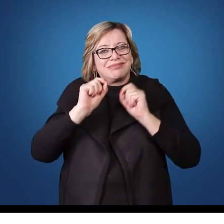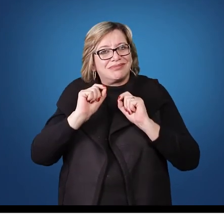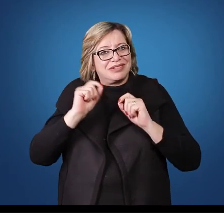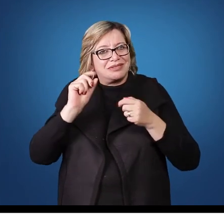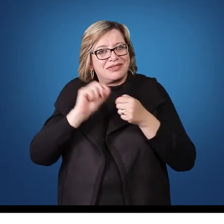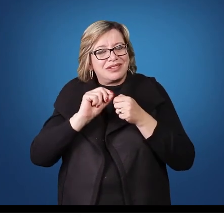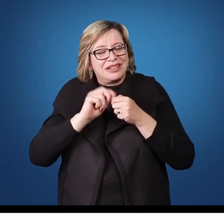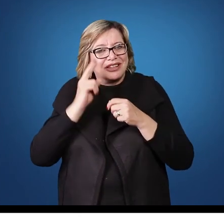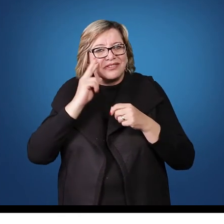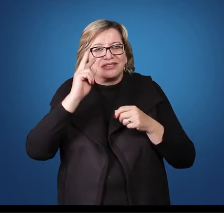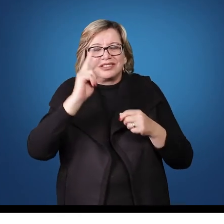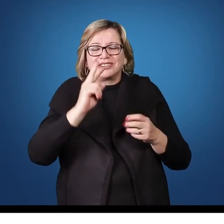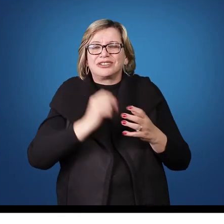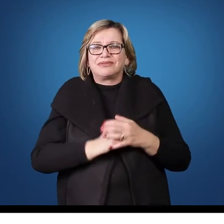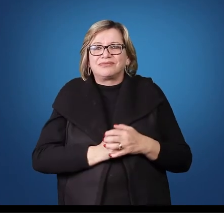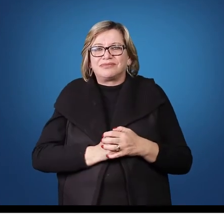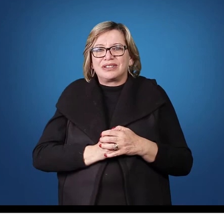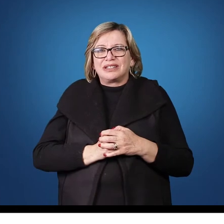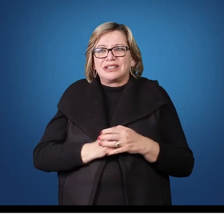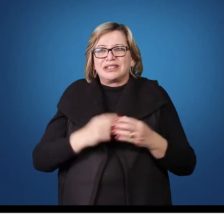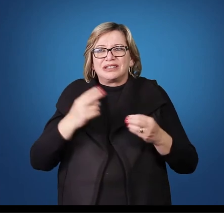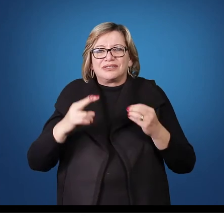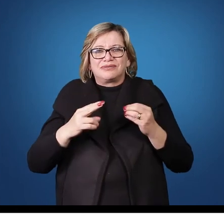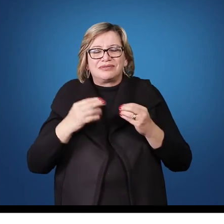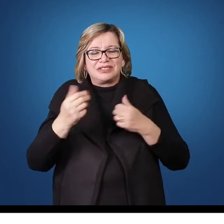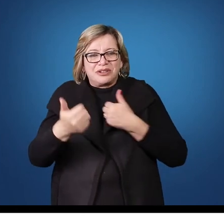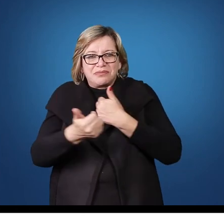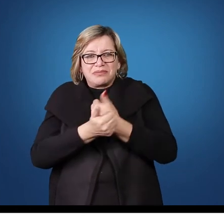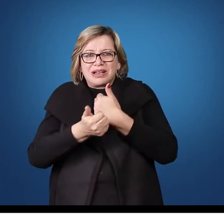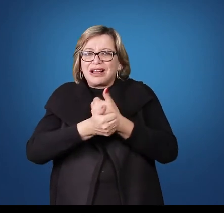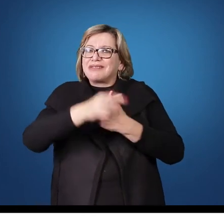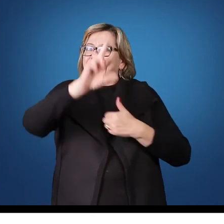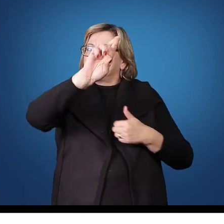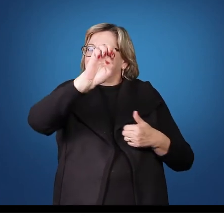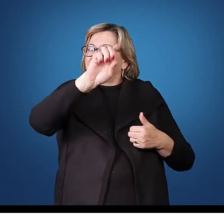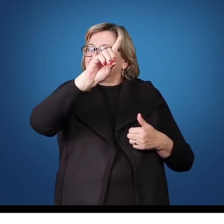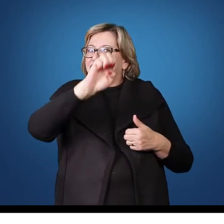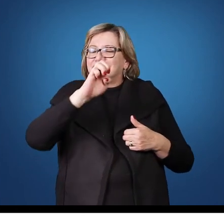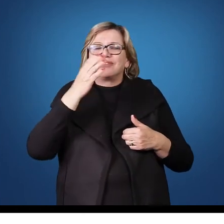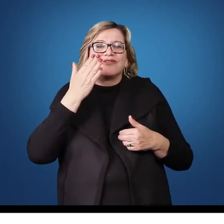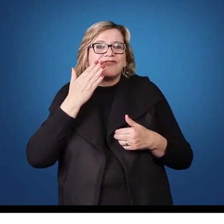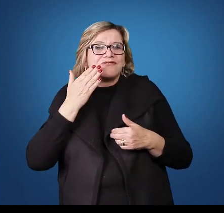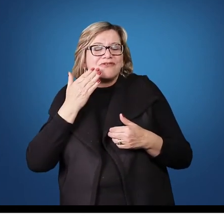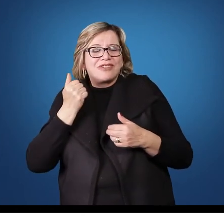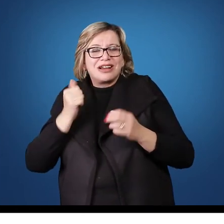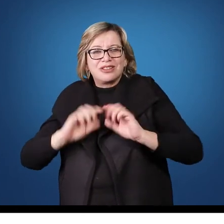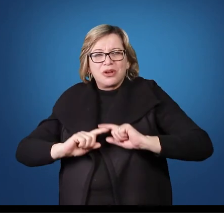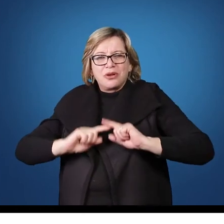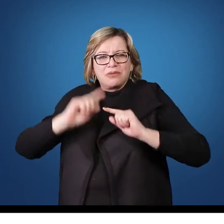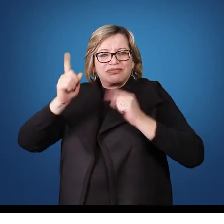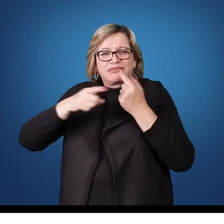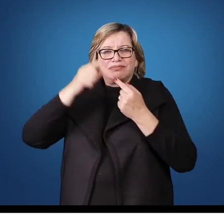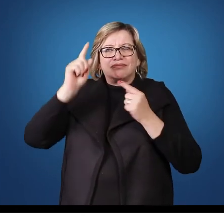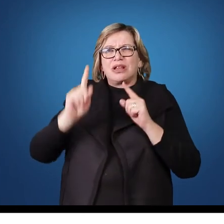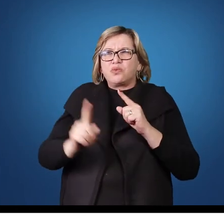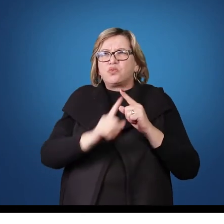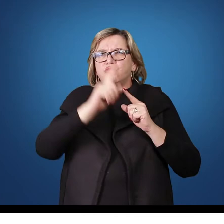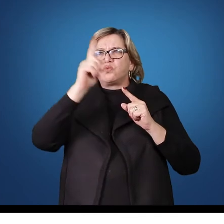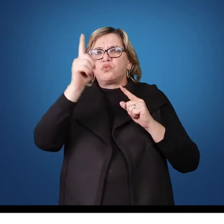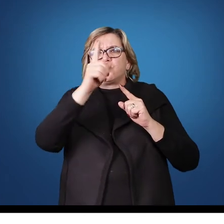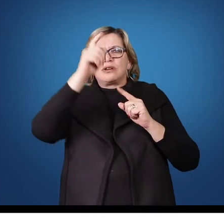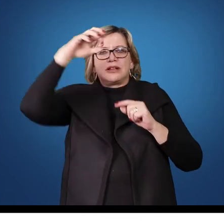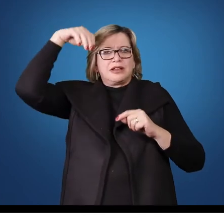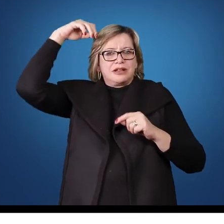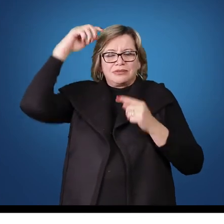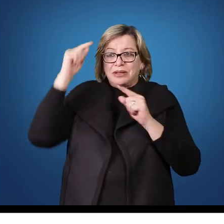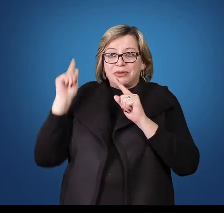a próxima ação é levantamento. Se eu estiver posicionado próximo da rede, eu tenho mais chance de colocar essa bola alta para a rede, que a